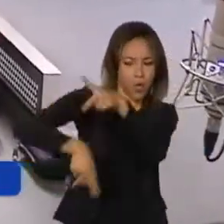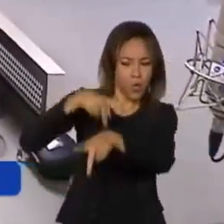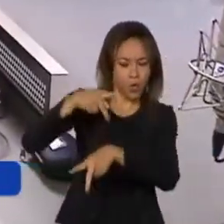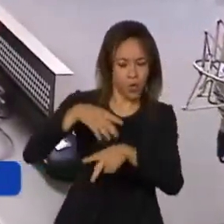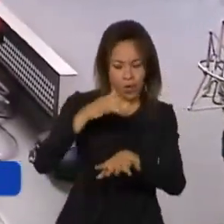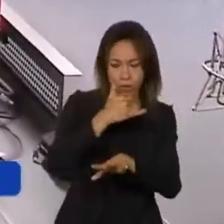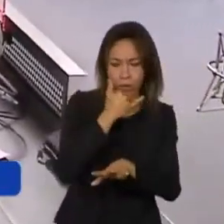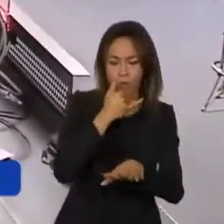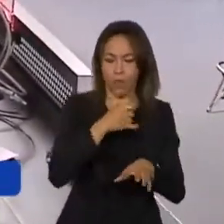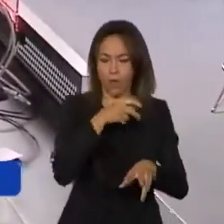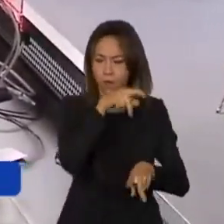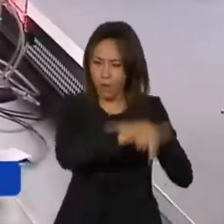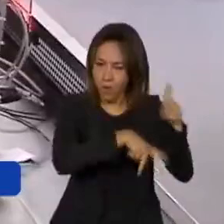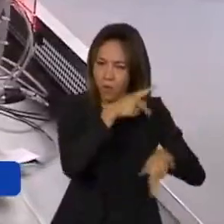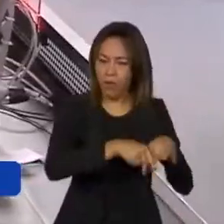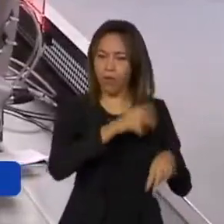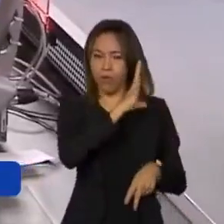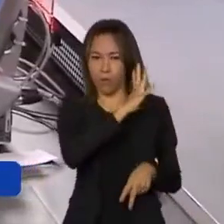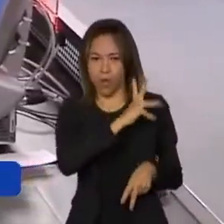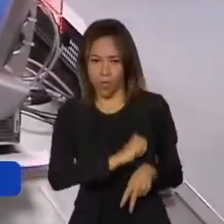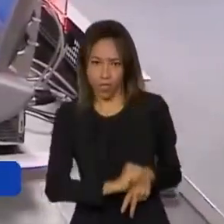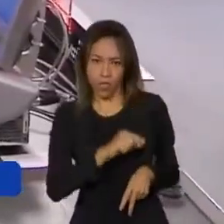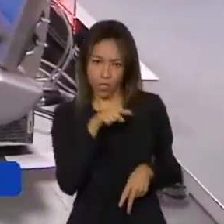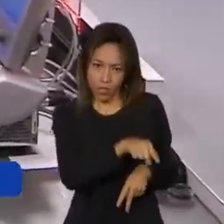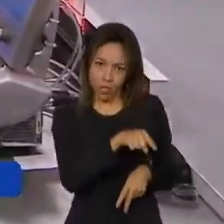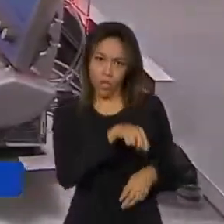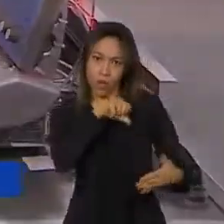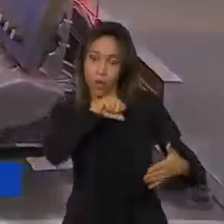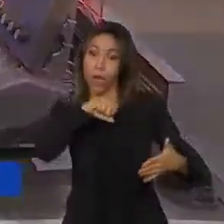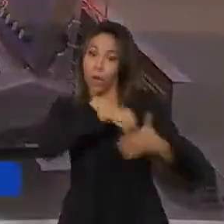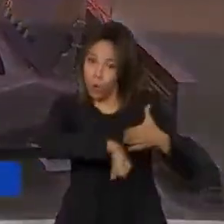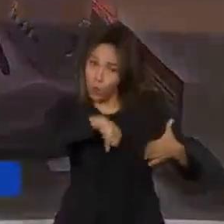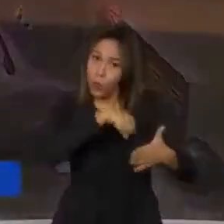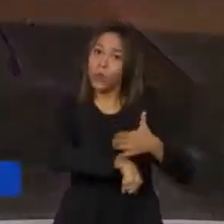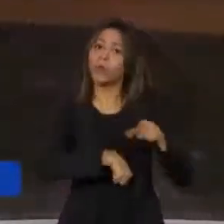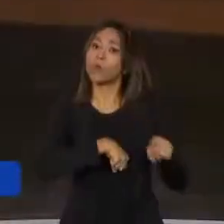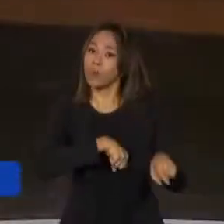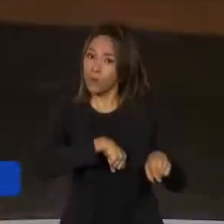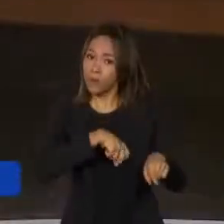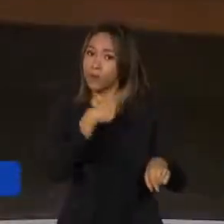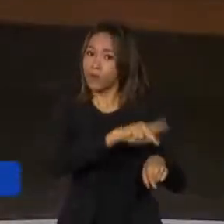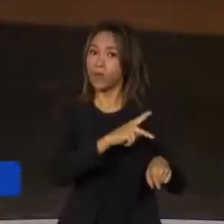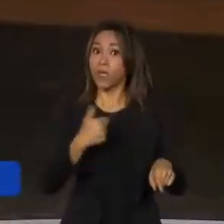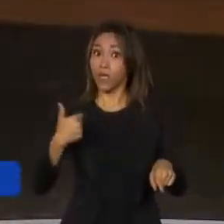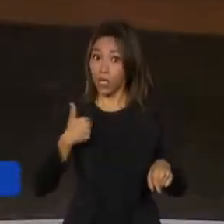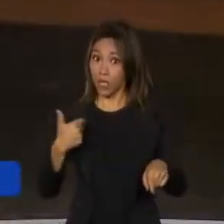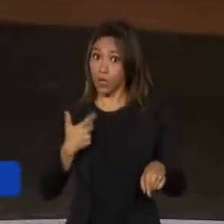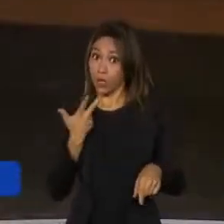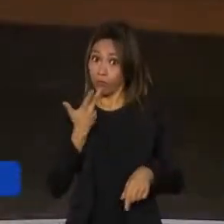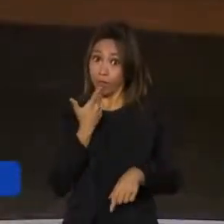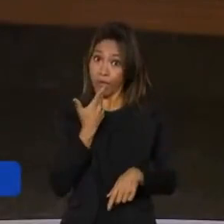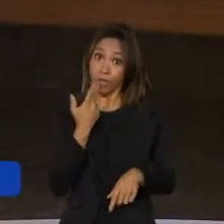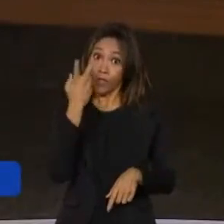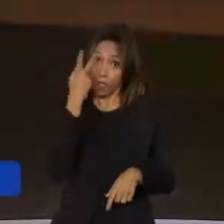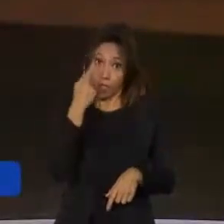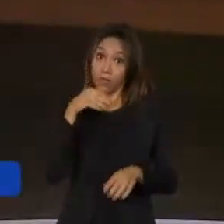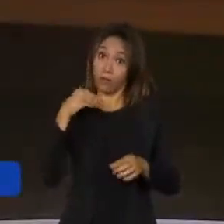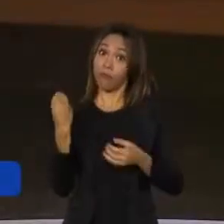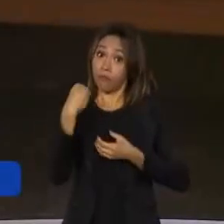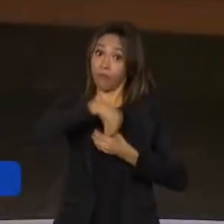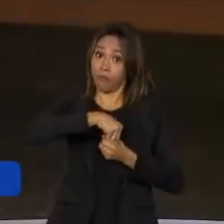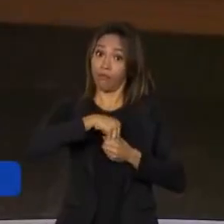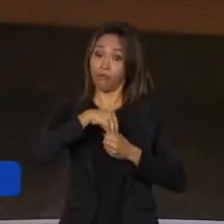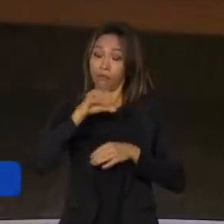Palestina uma causa fundamental que é uma causa que tem a ver com e e falo com aquilo que o Brasil tem na sua constituição que